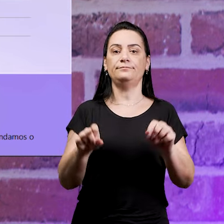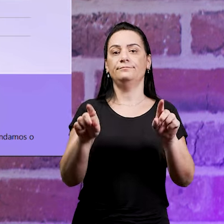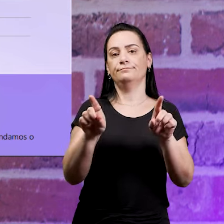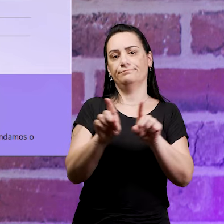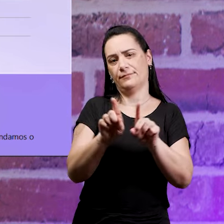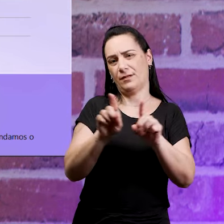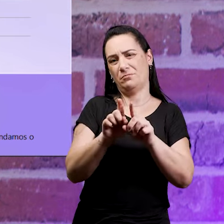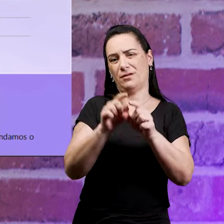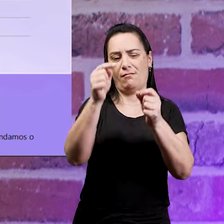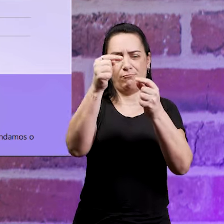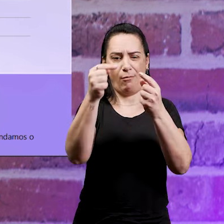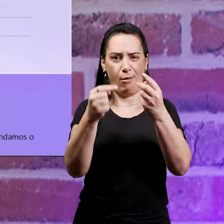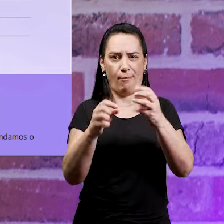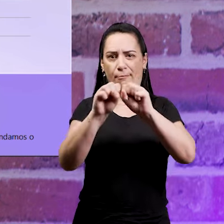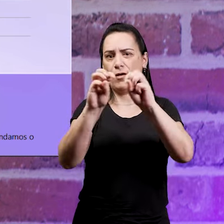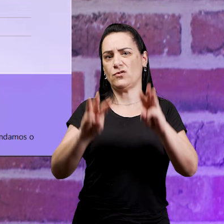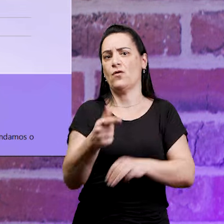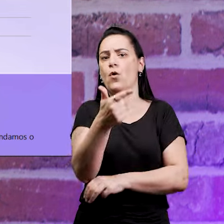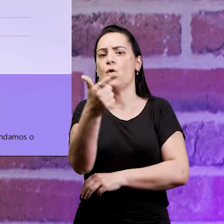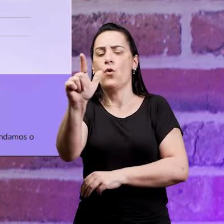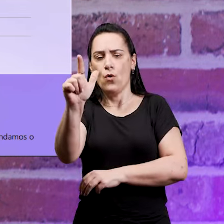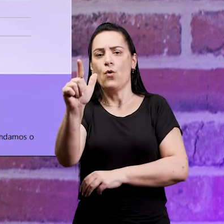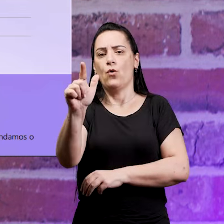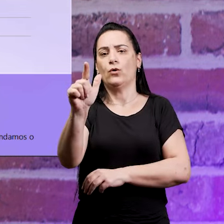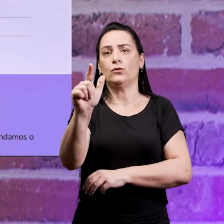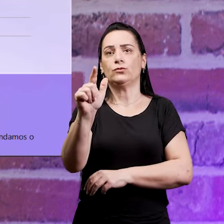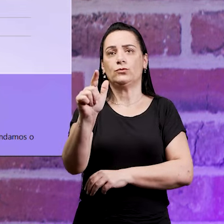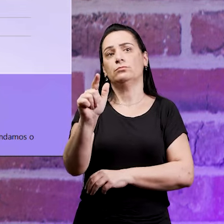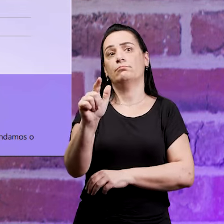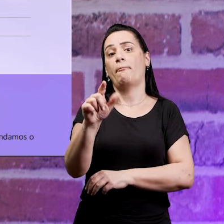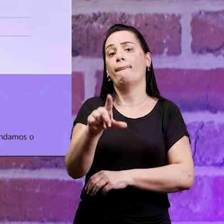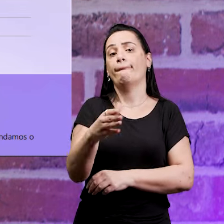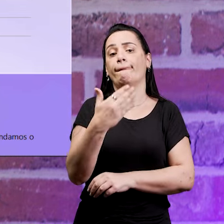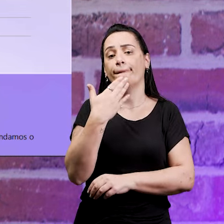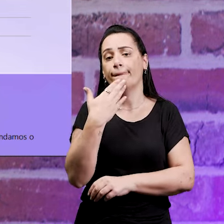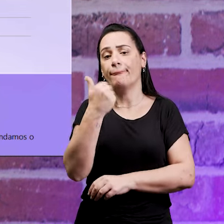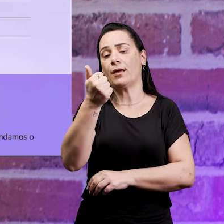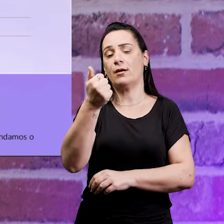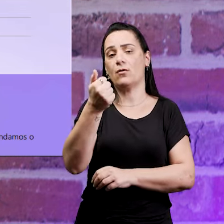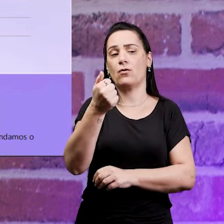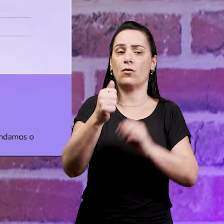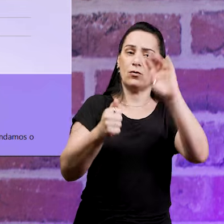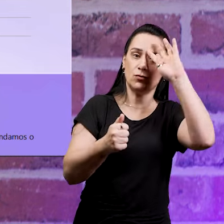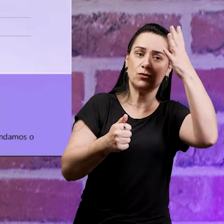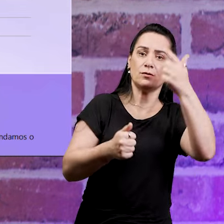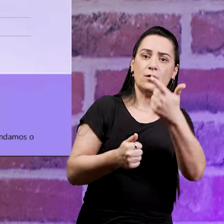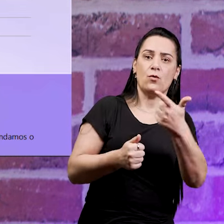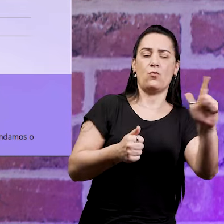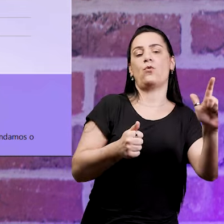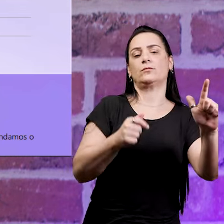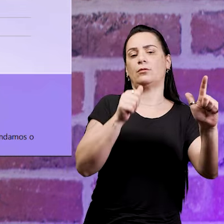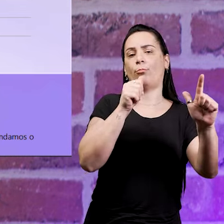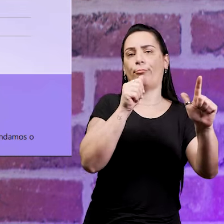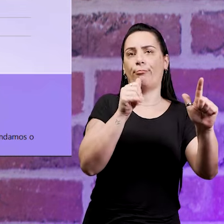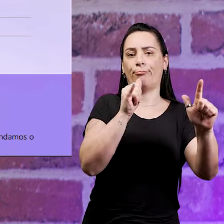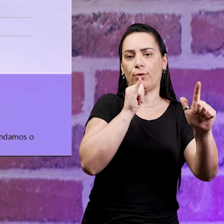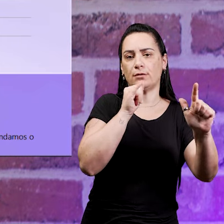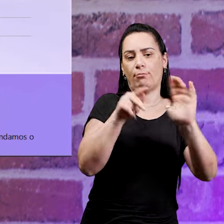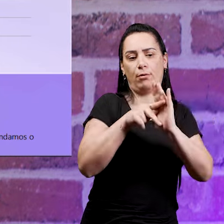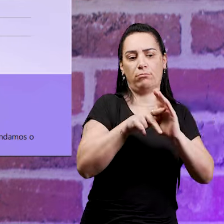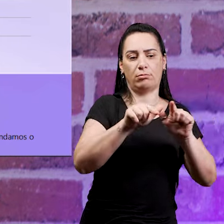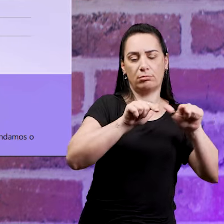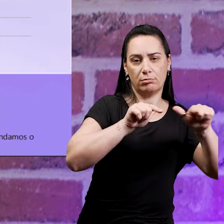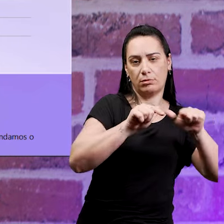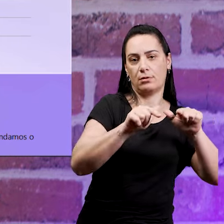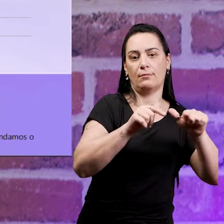Um pouco da parte de Yammer, Planner, Stream, aí já é ideal que você trabalhe com as outras soluções, no caso com o Business